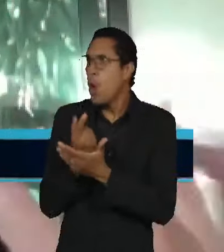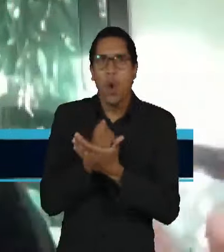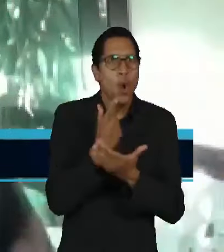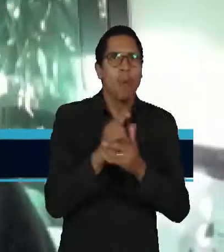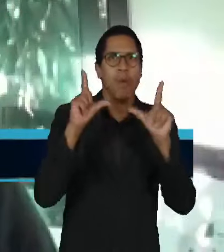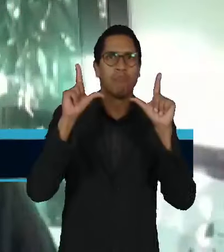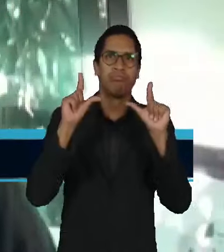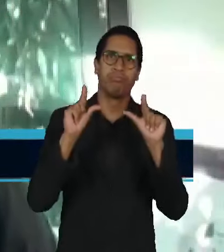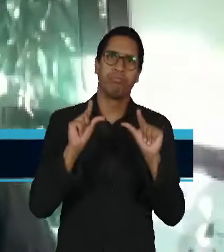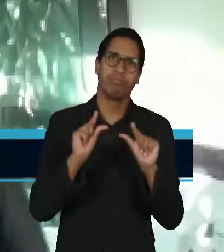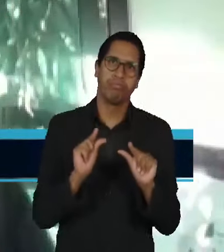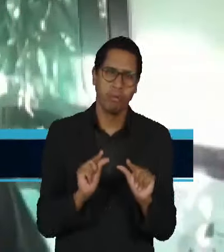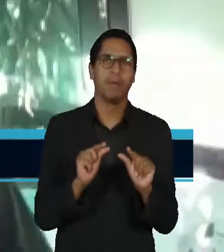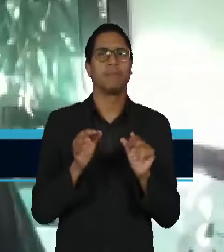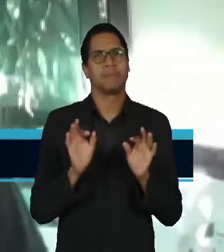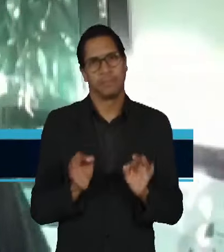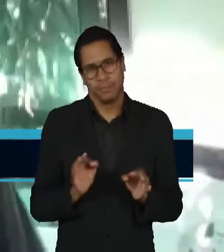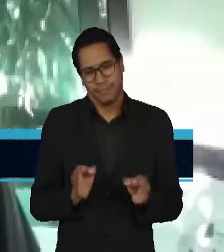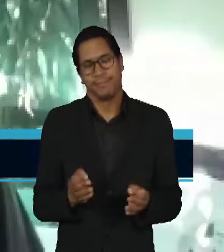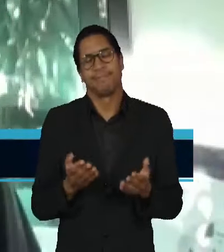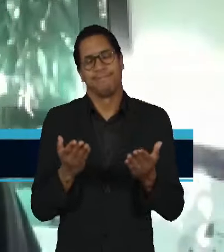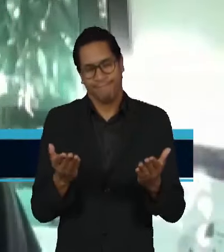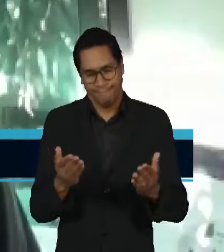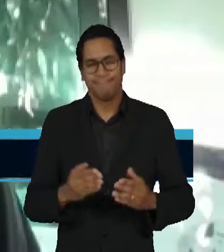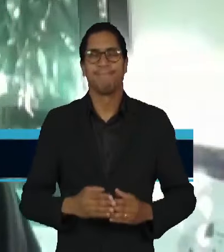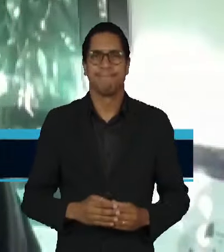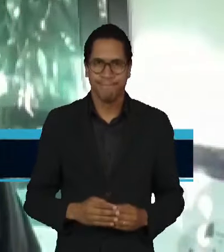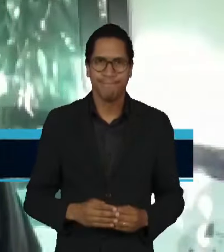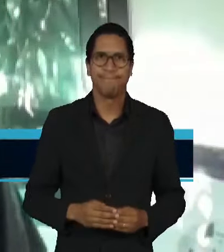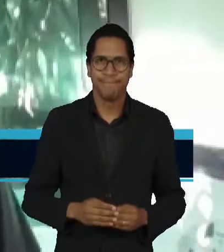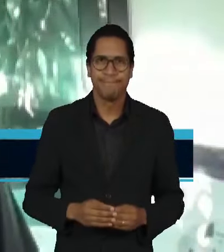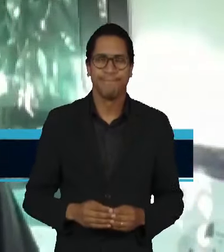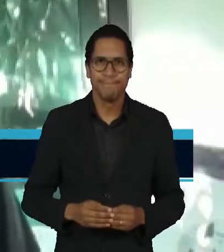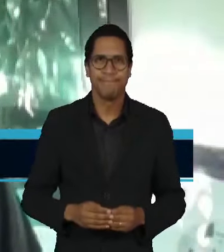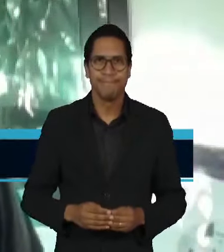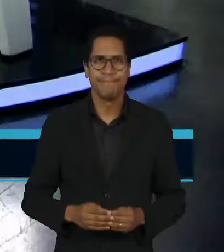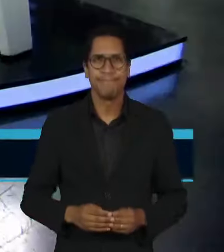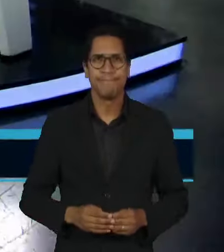da diminuição do consumo por impulso ganhasse muita força nesse último semestre.